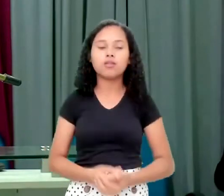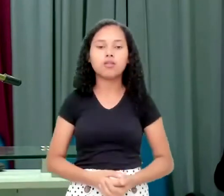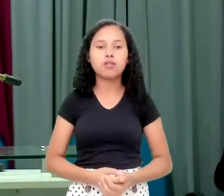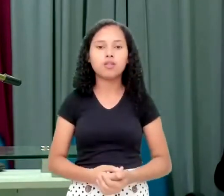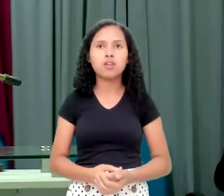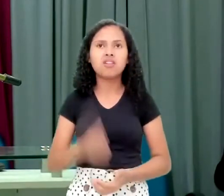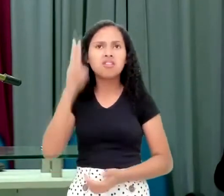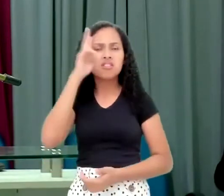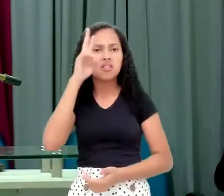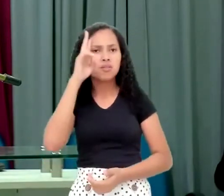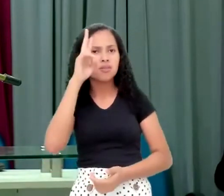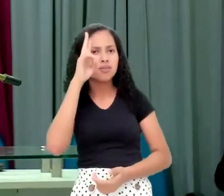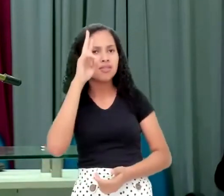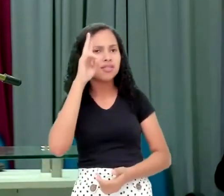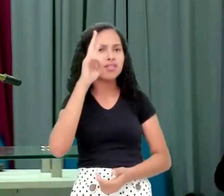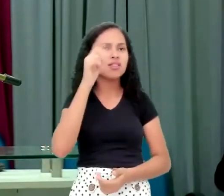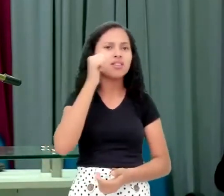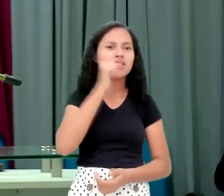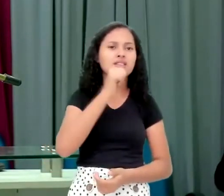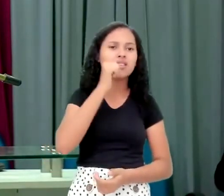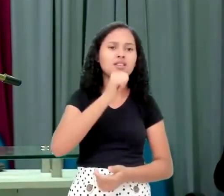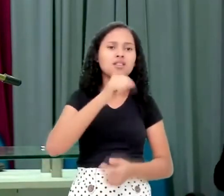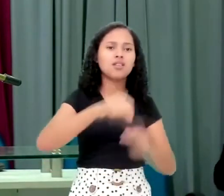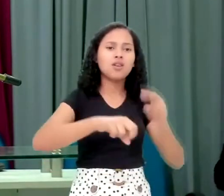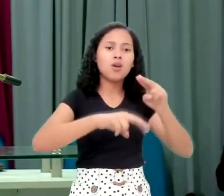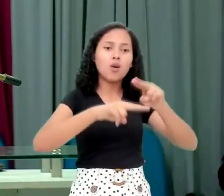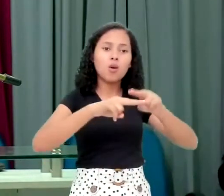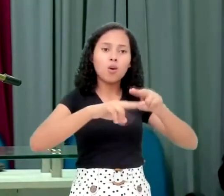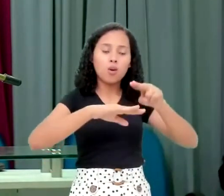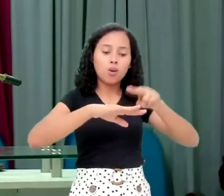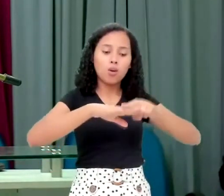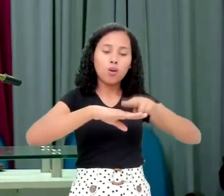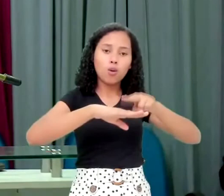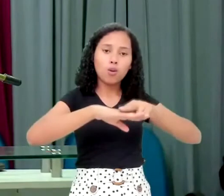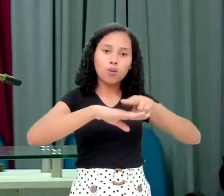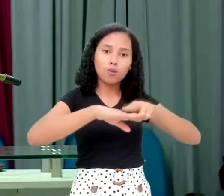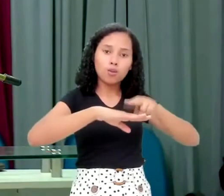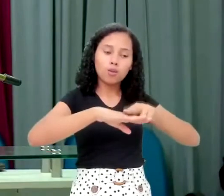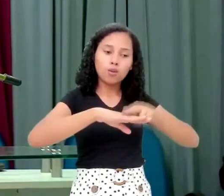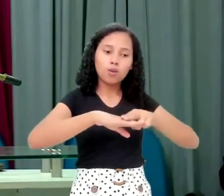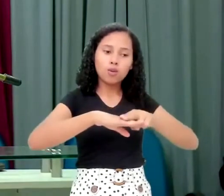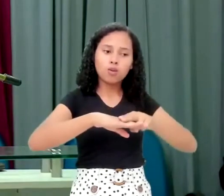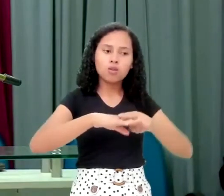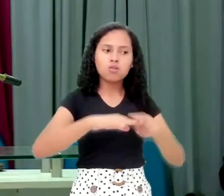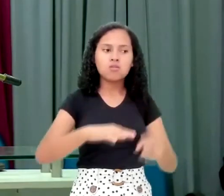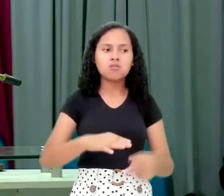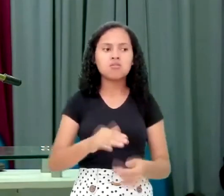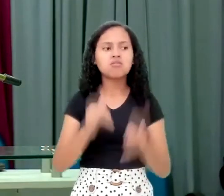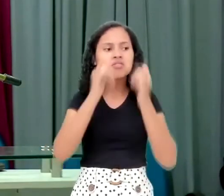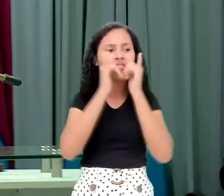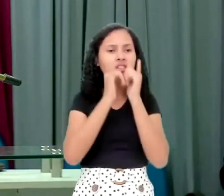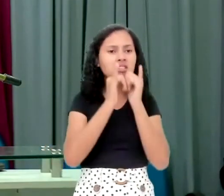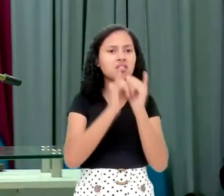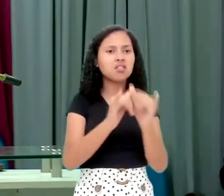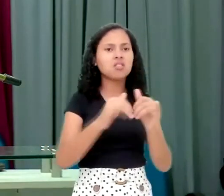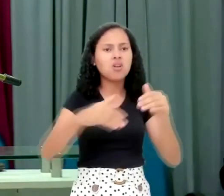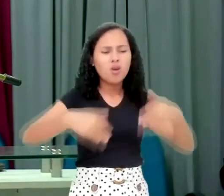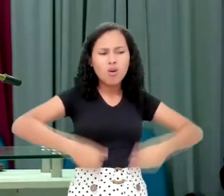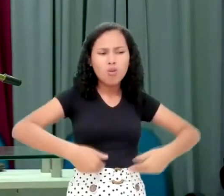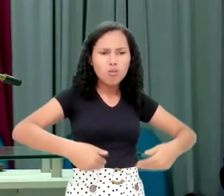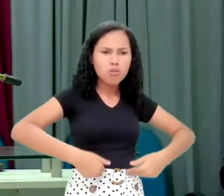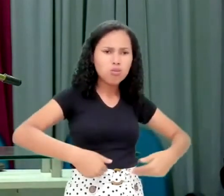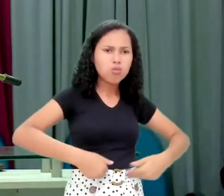mulher viúva que estava para morrer de fome. Ela disse, olha, dizendo a Eliseu, o teu servo,